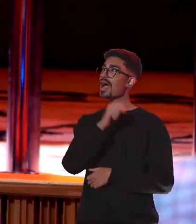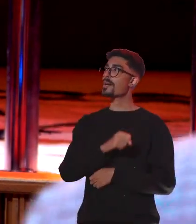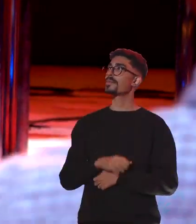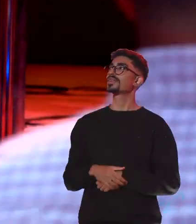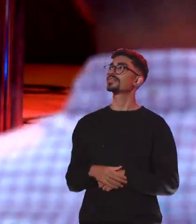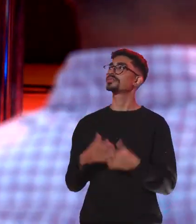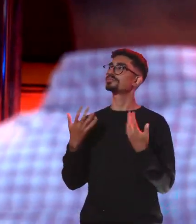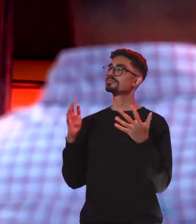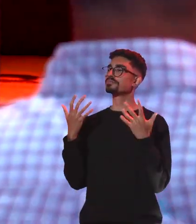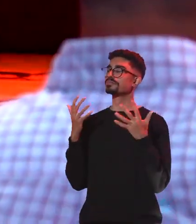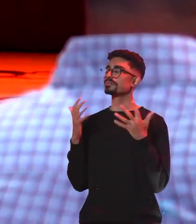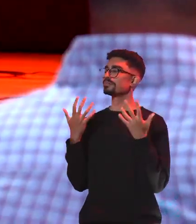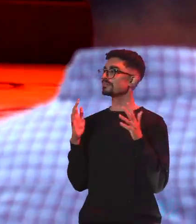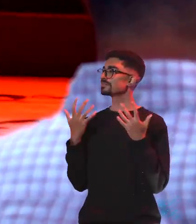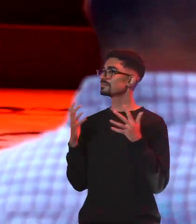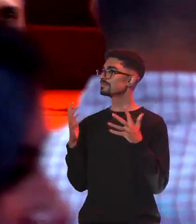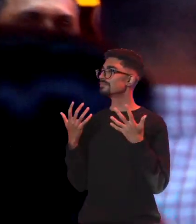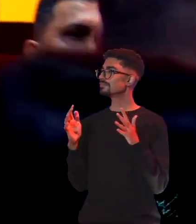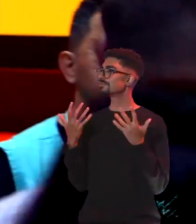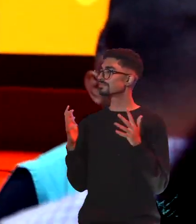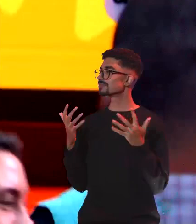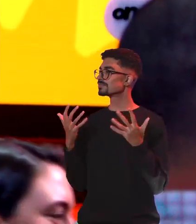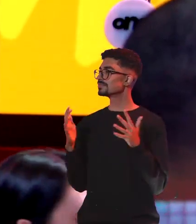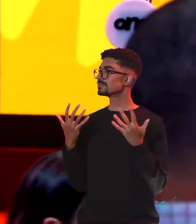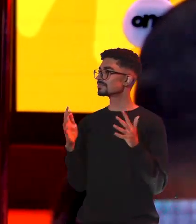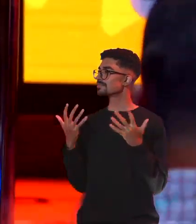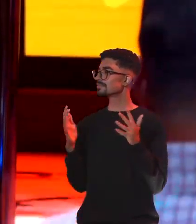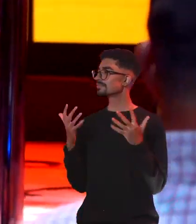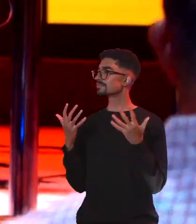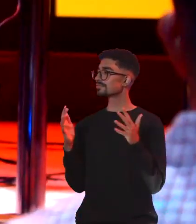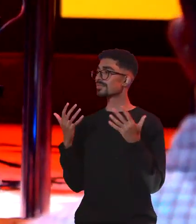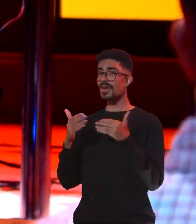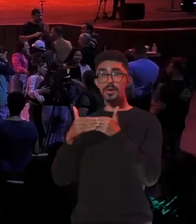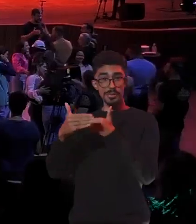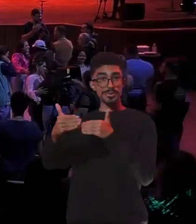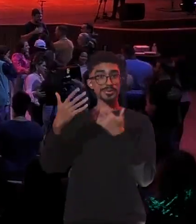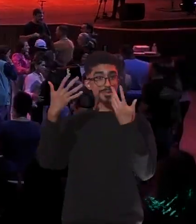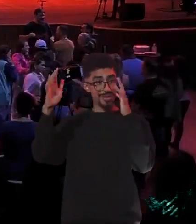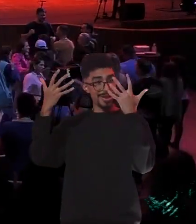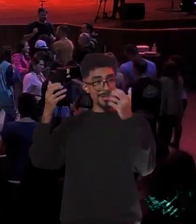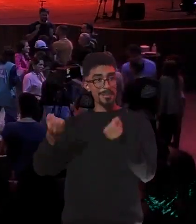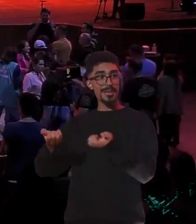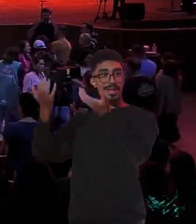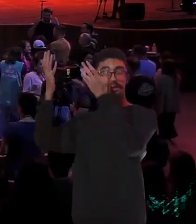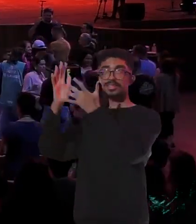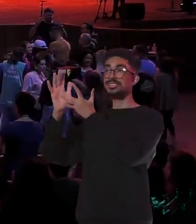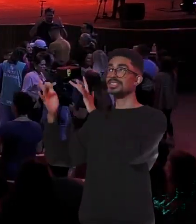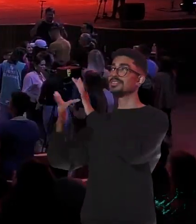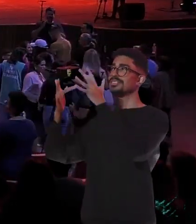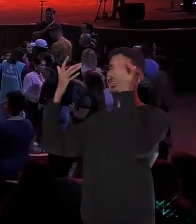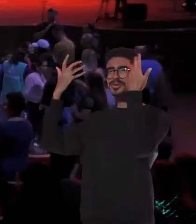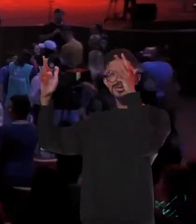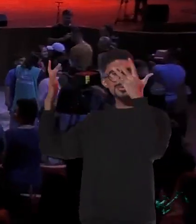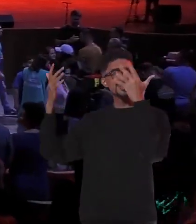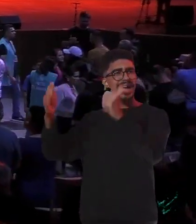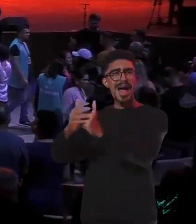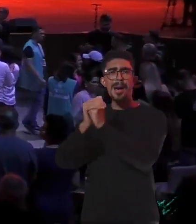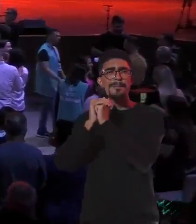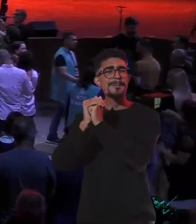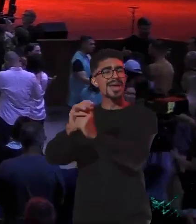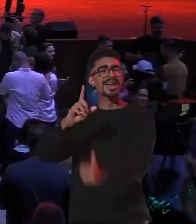vindo da galeria. Eu vou esperar mais, vamos lá. Continua aplaudindo a Jesus. Novas histórias. Hoje é dia